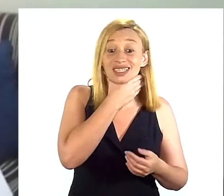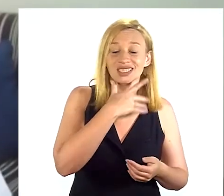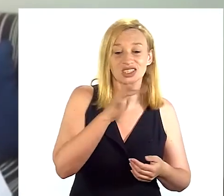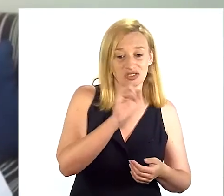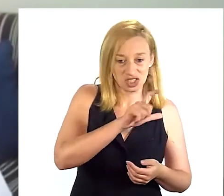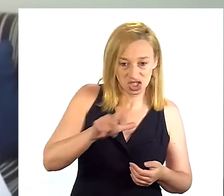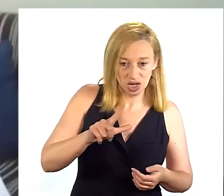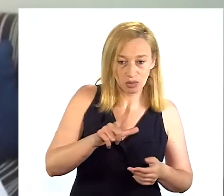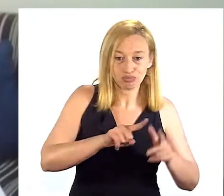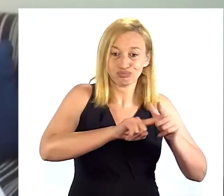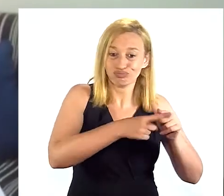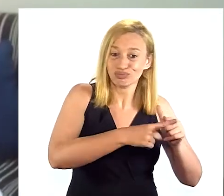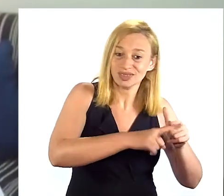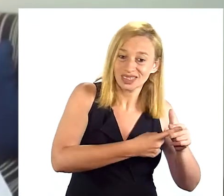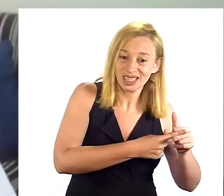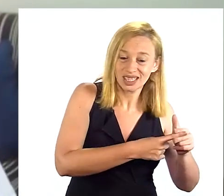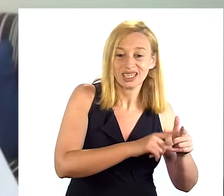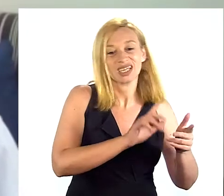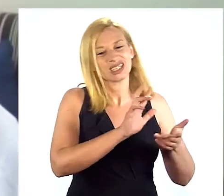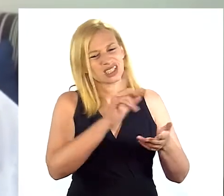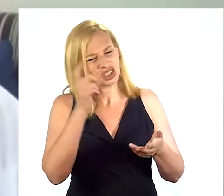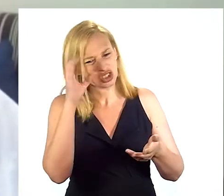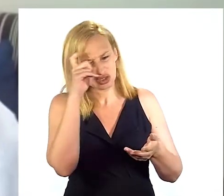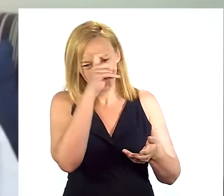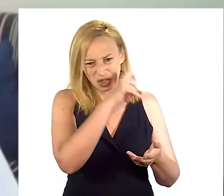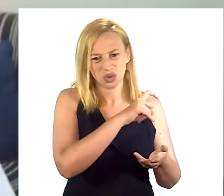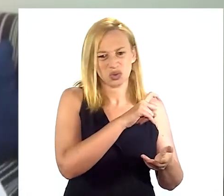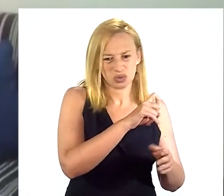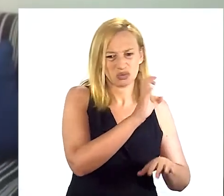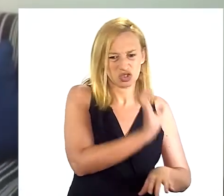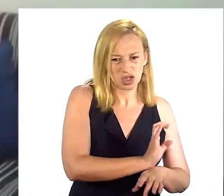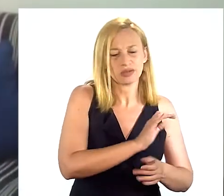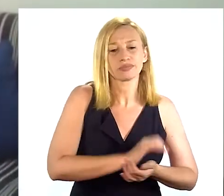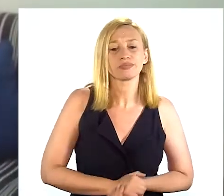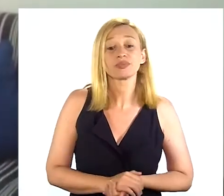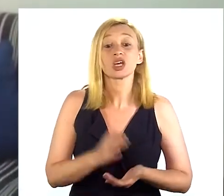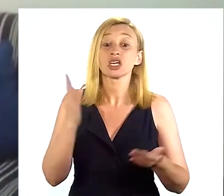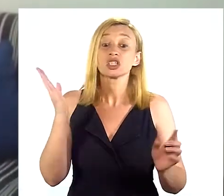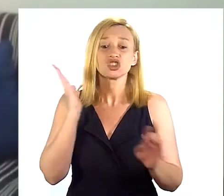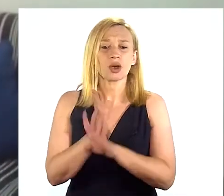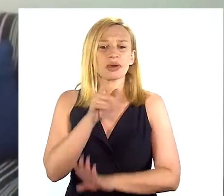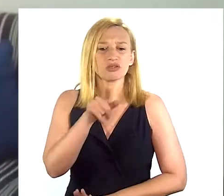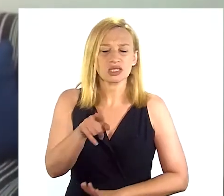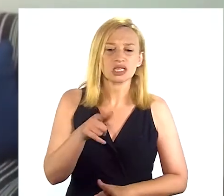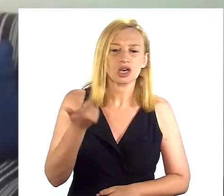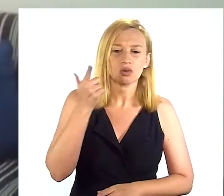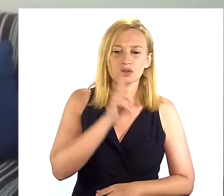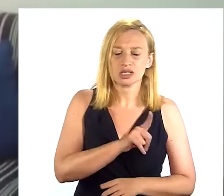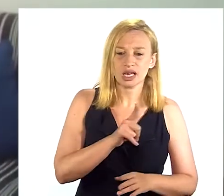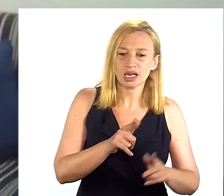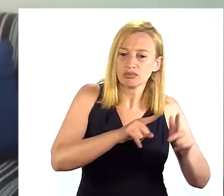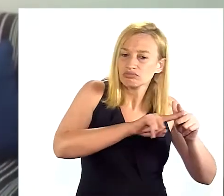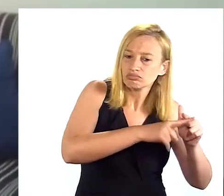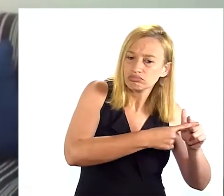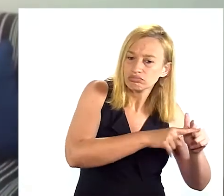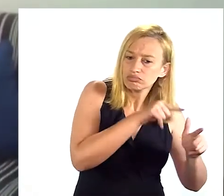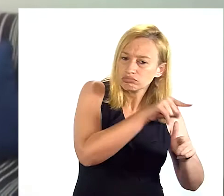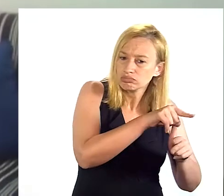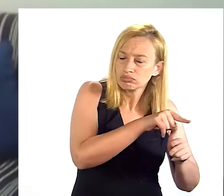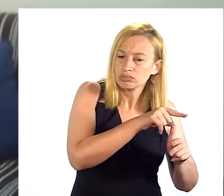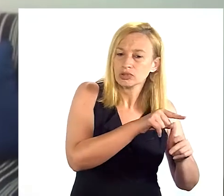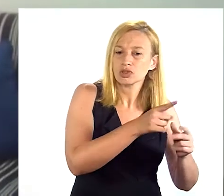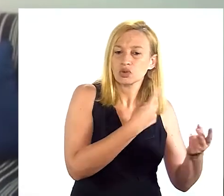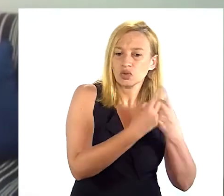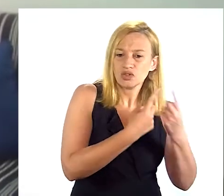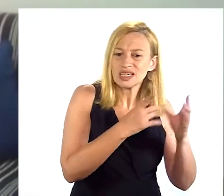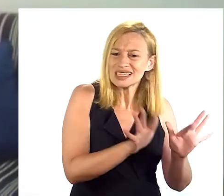Em vista da crise fiscal, a manutenção tem muitas dificuldades pelo Estado. E, de repente, você concessiona aquela